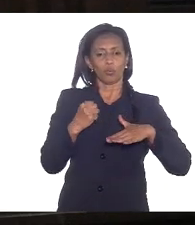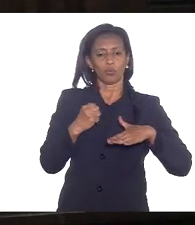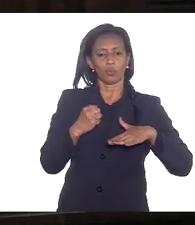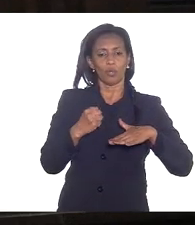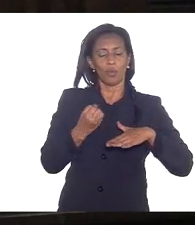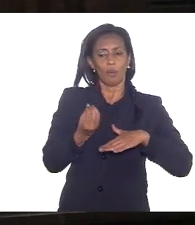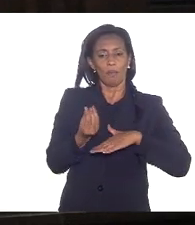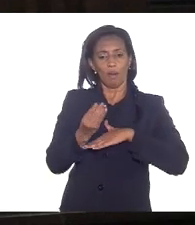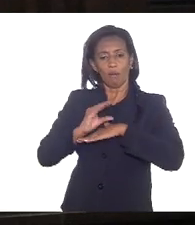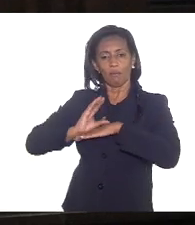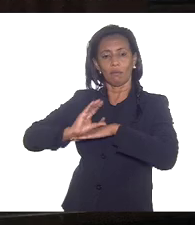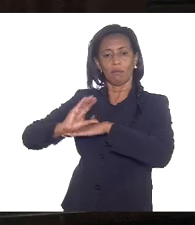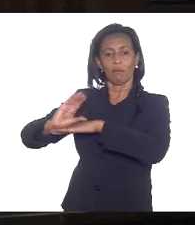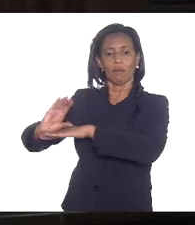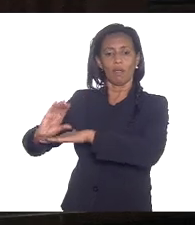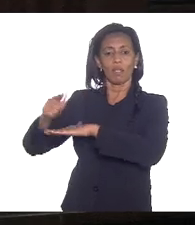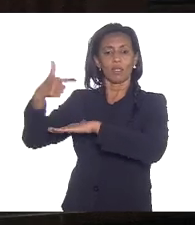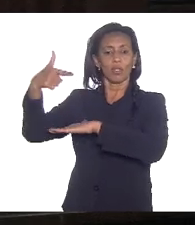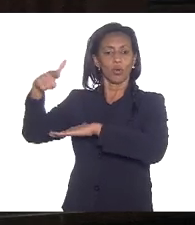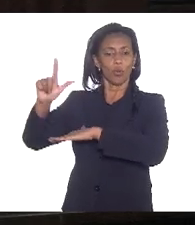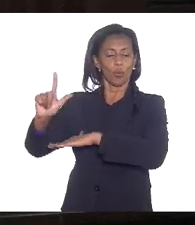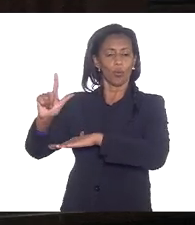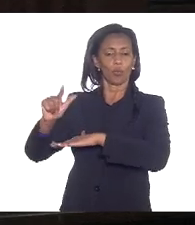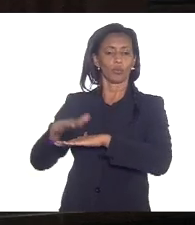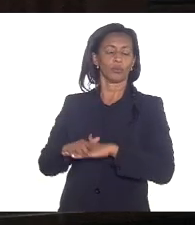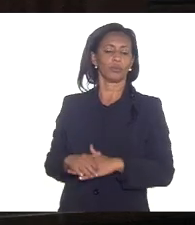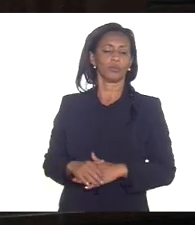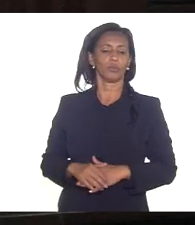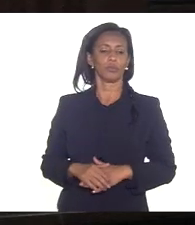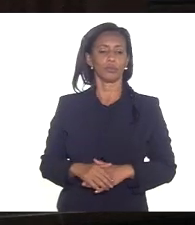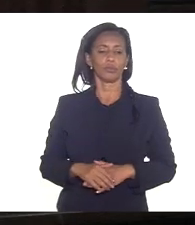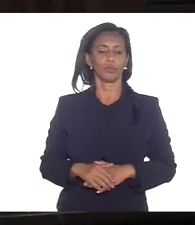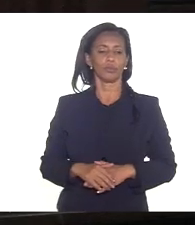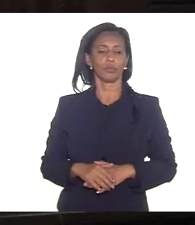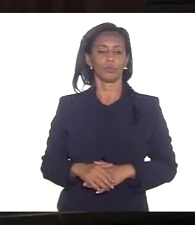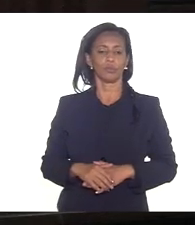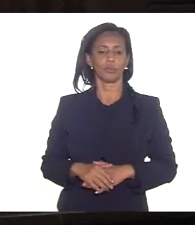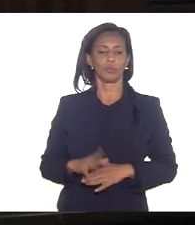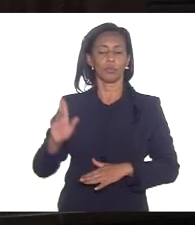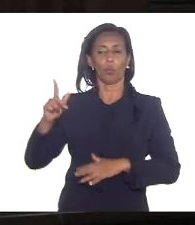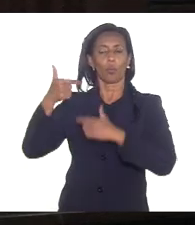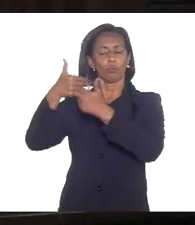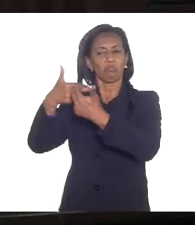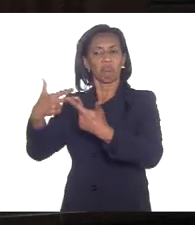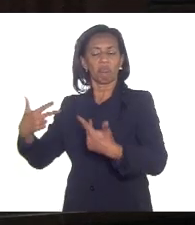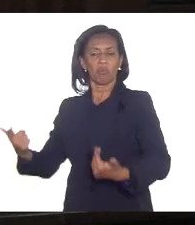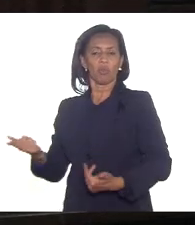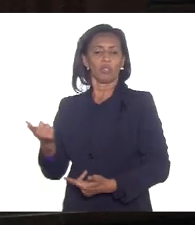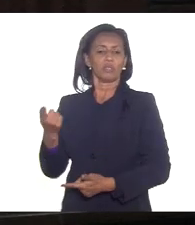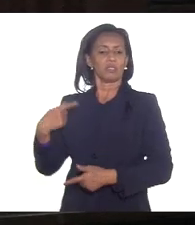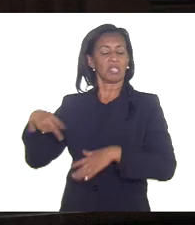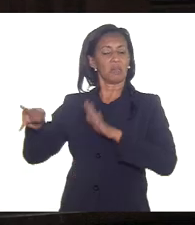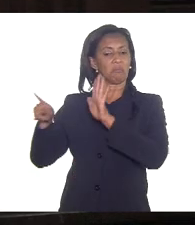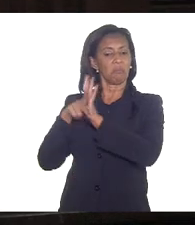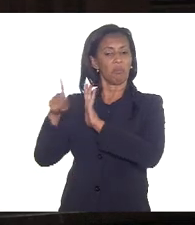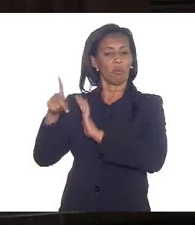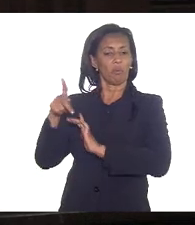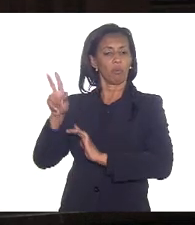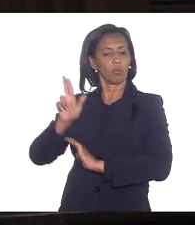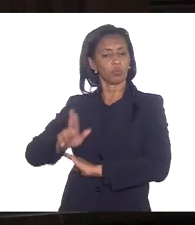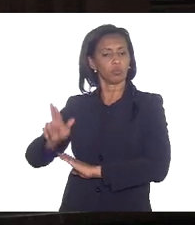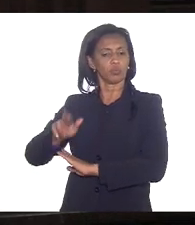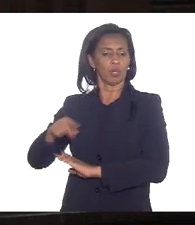para usar em outras em outros outras coisas que ele queira a